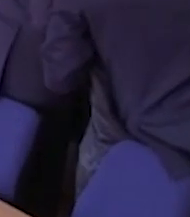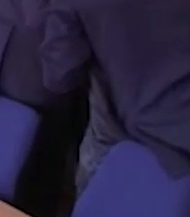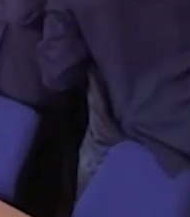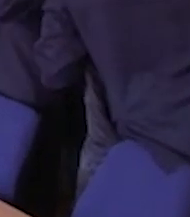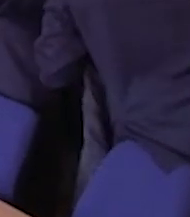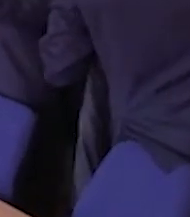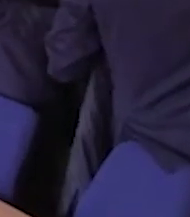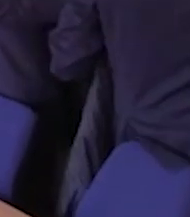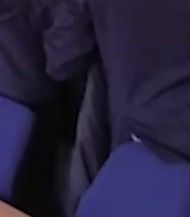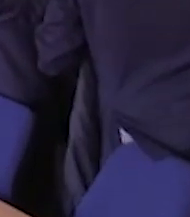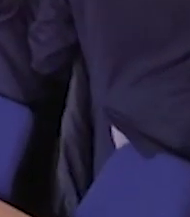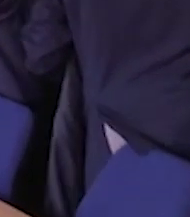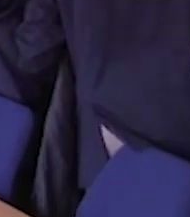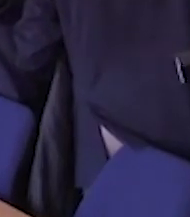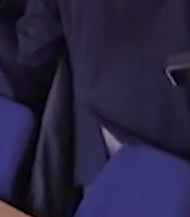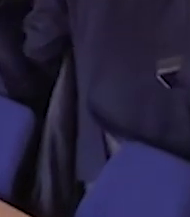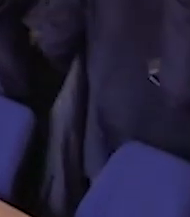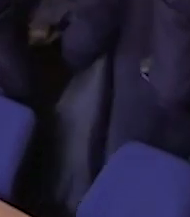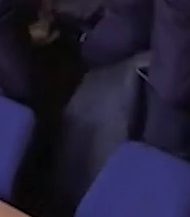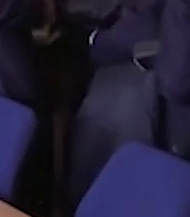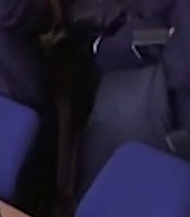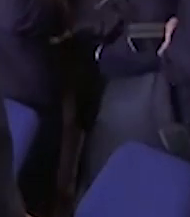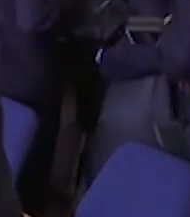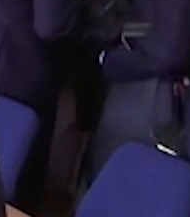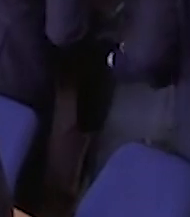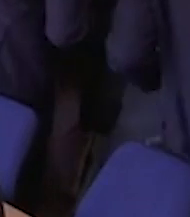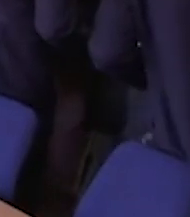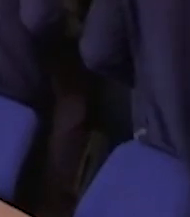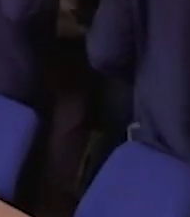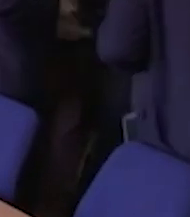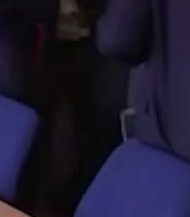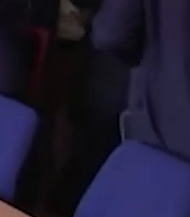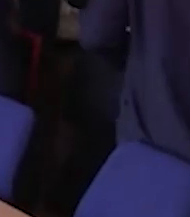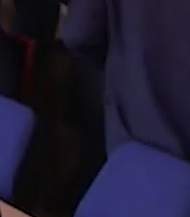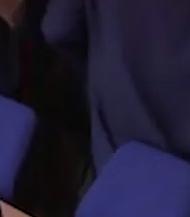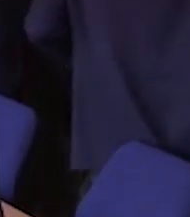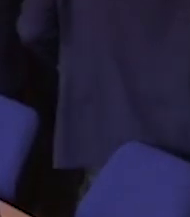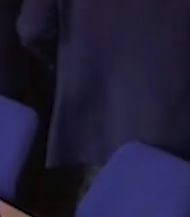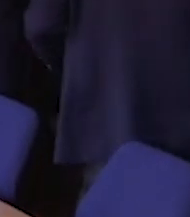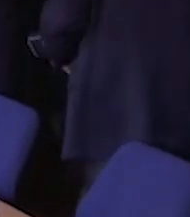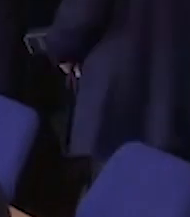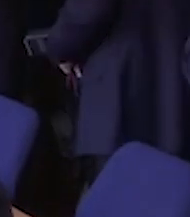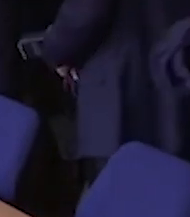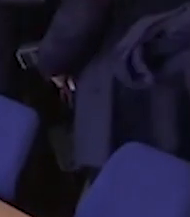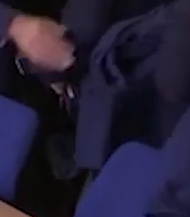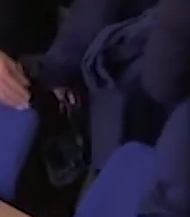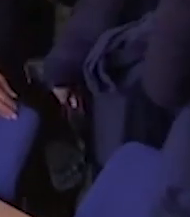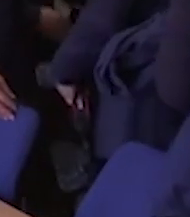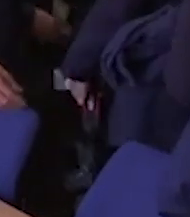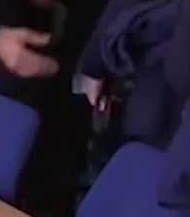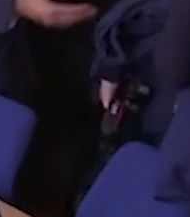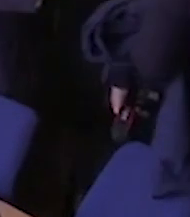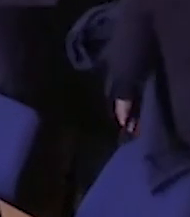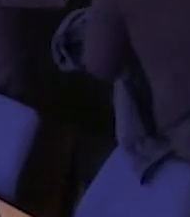tempo, eu diria, nós conseguimos repor e reverter essa situação de desinvestimento. A verdade é que depois